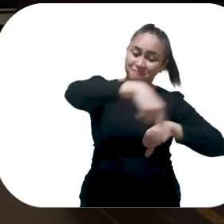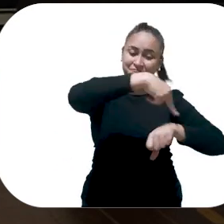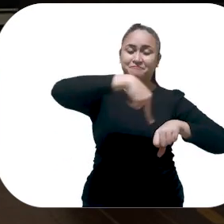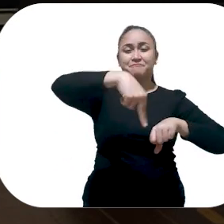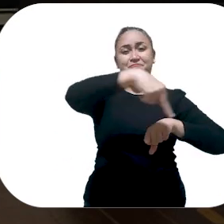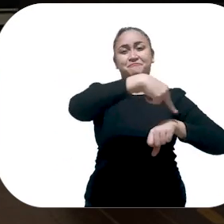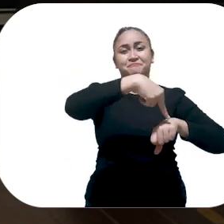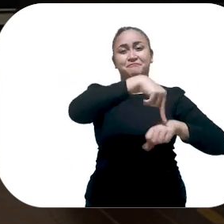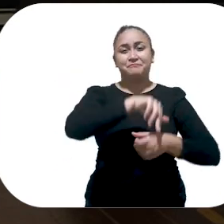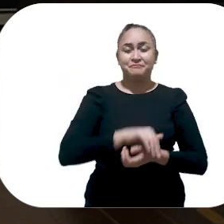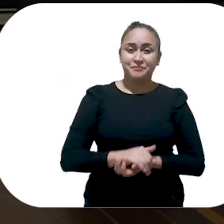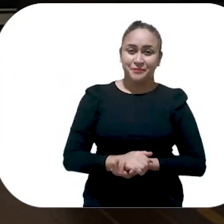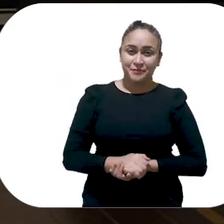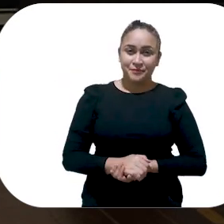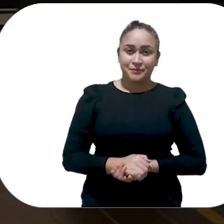nação.